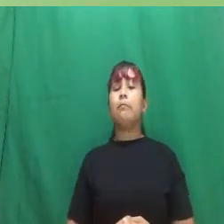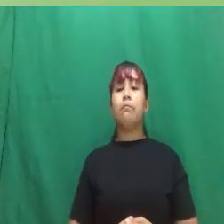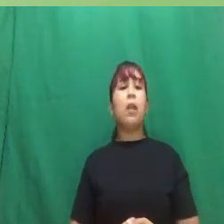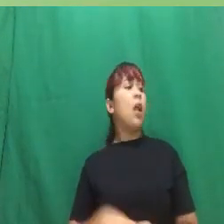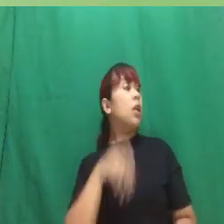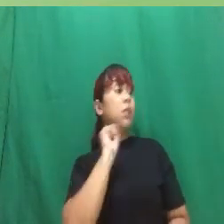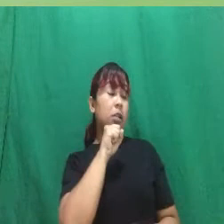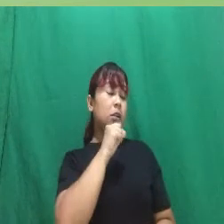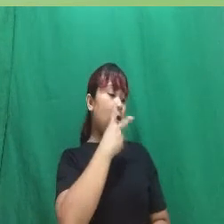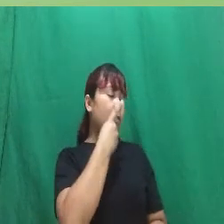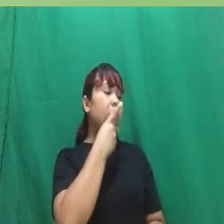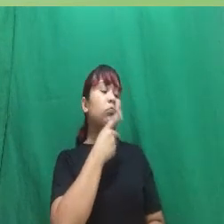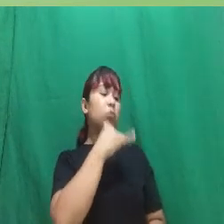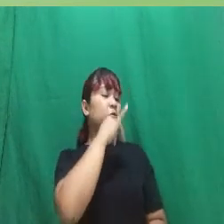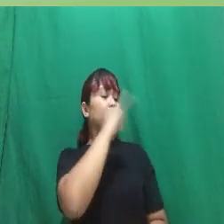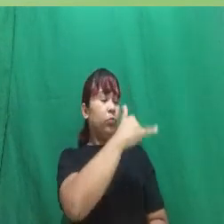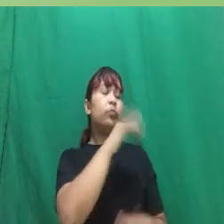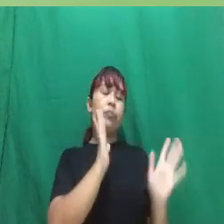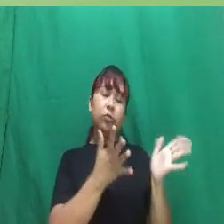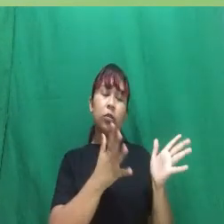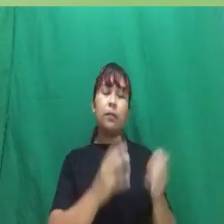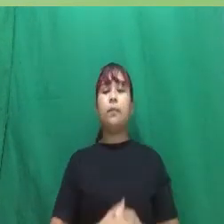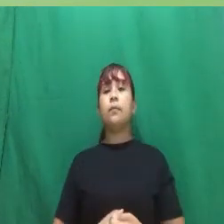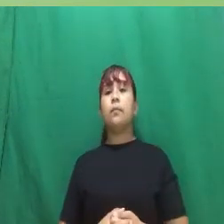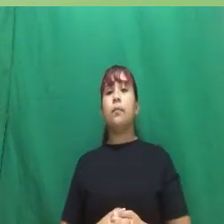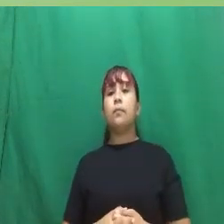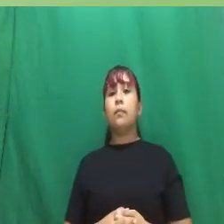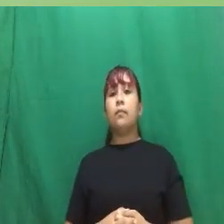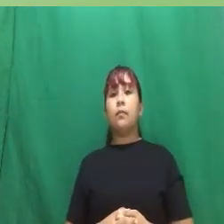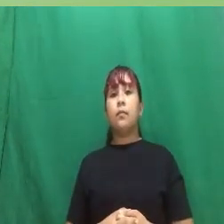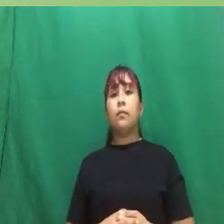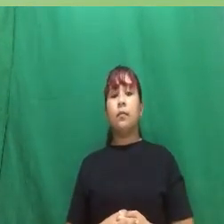né, desencadeou depois do George Floyd, né, Isso. ter